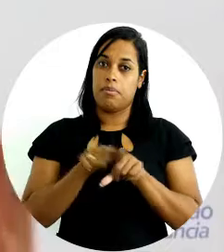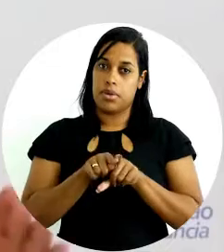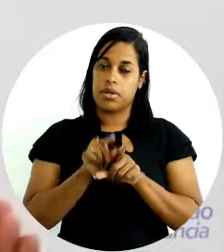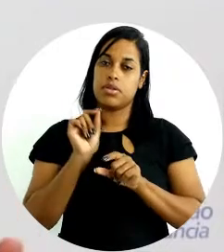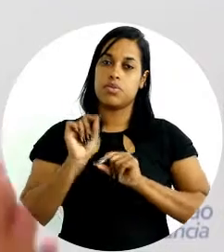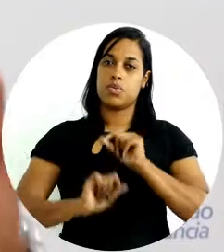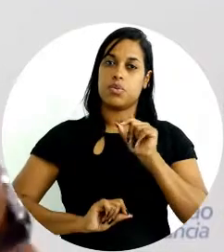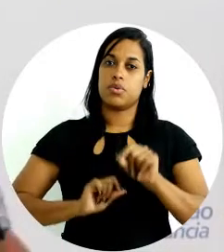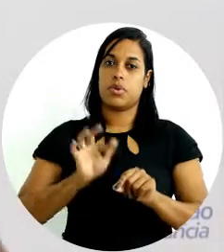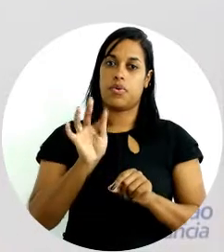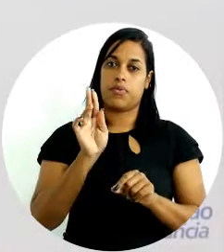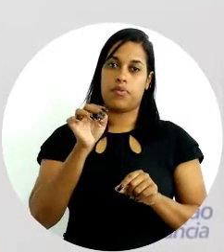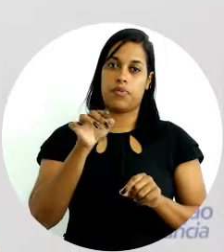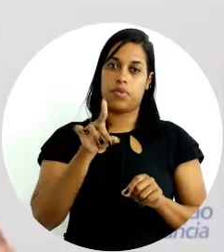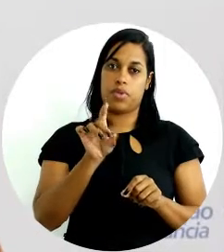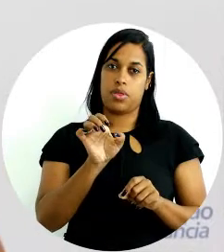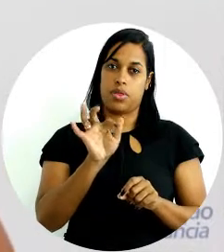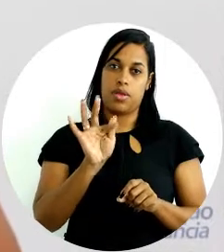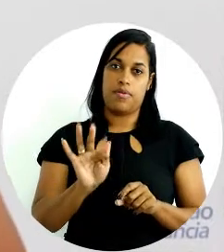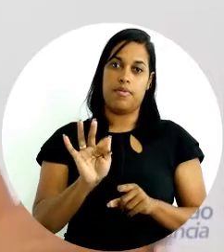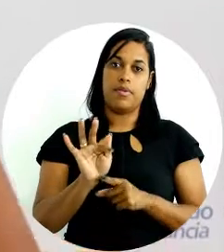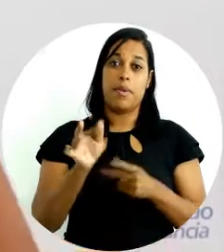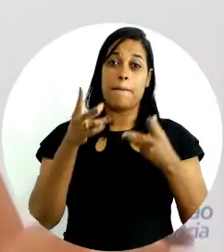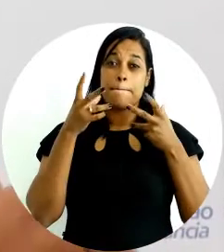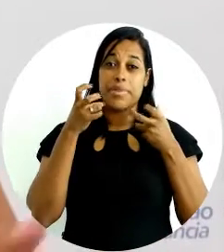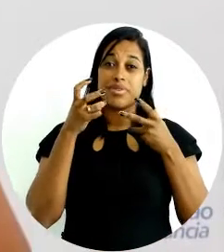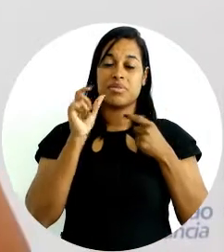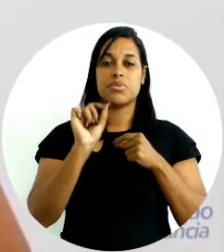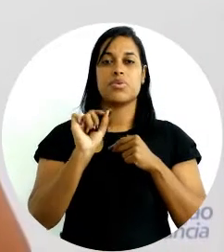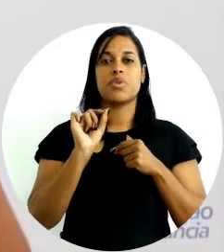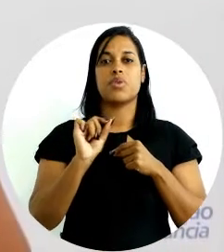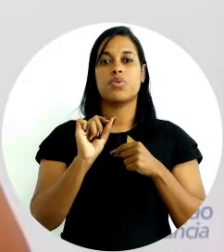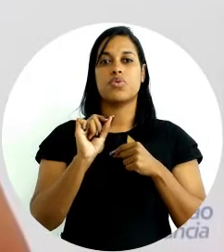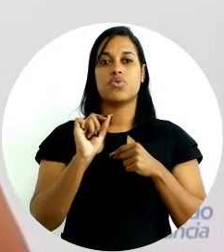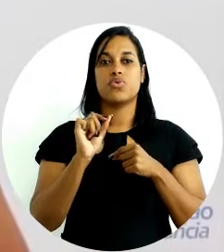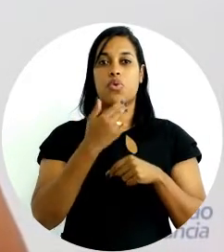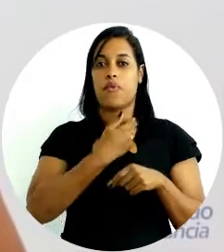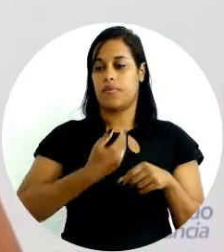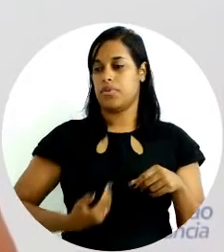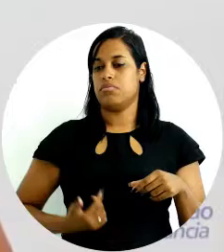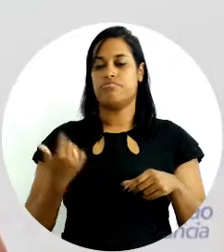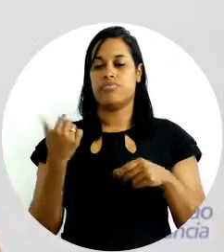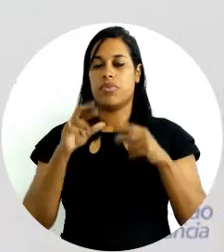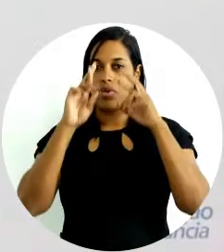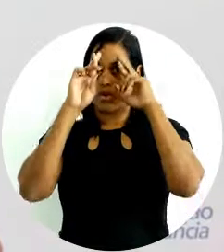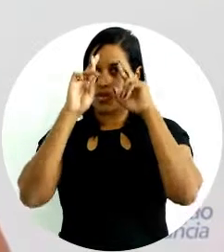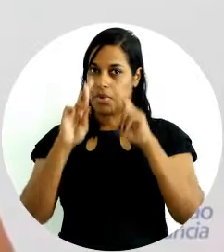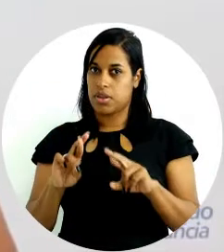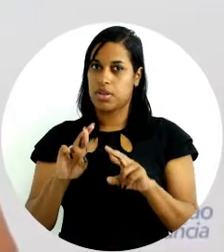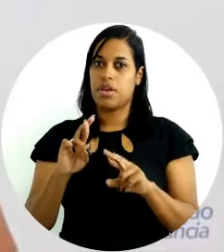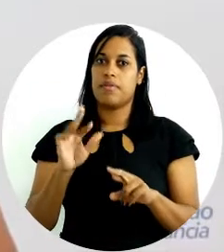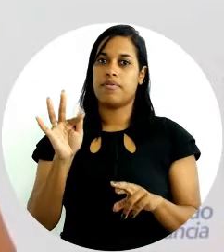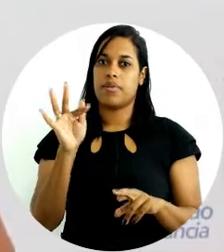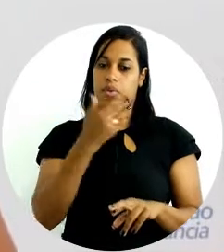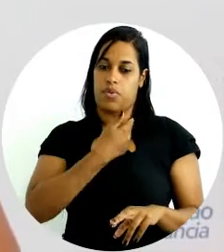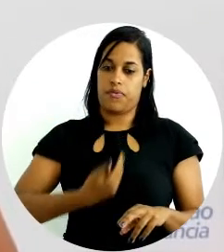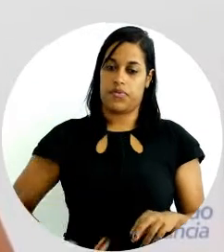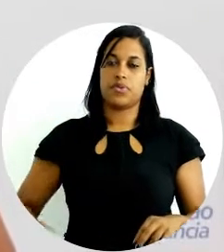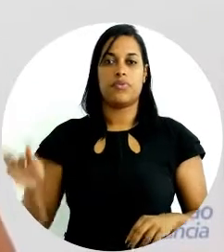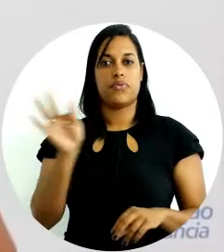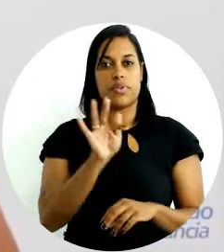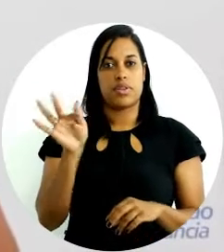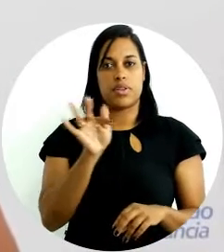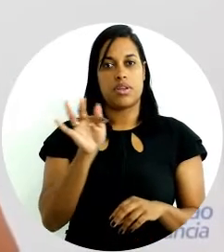apesar do Fundef, nós percebemos que muitos governos, eles não respeitavam, nem principalmente o governo